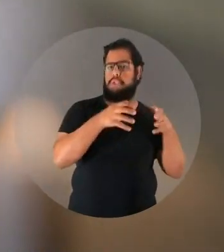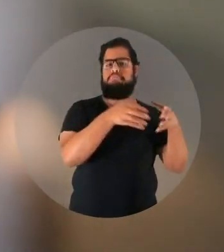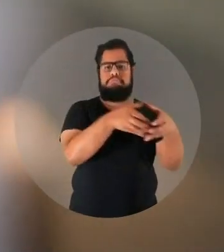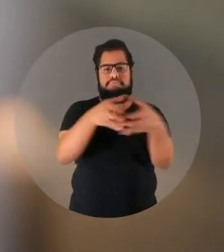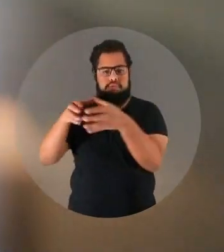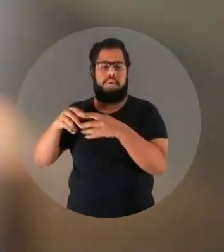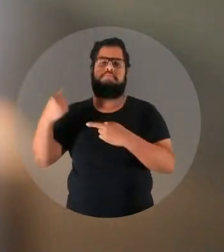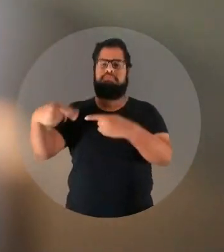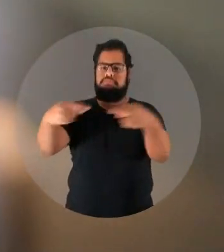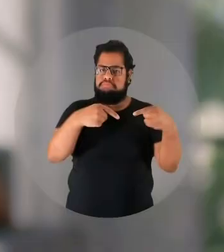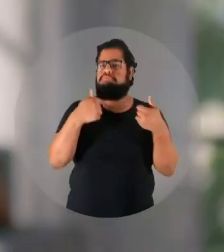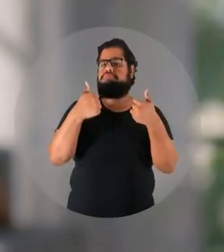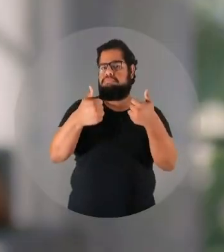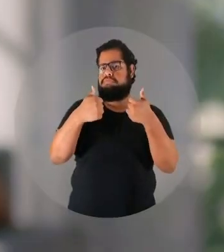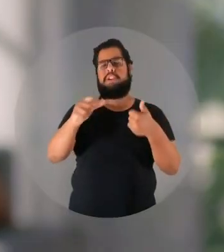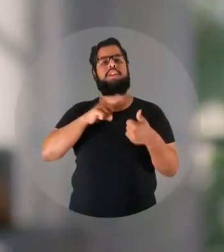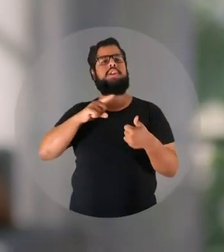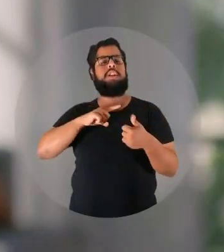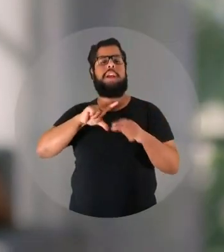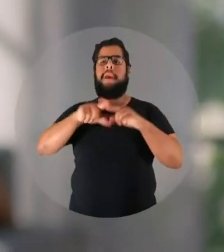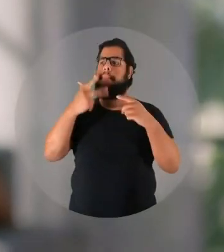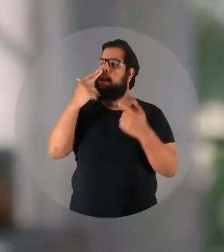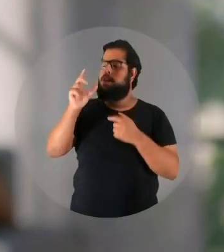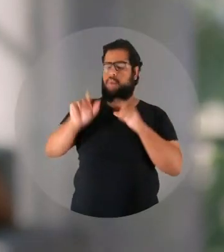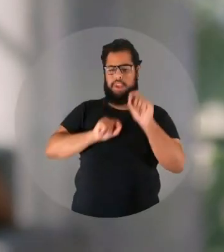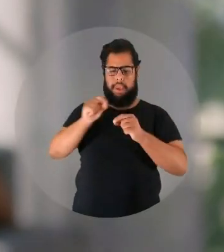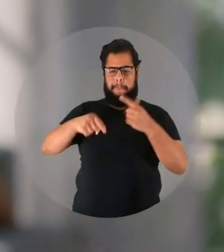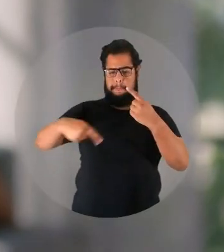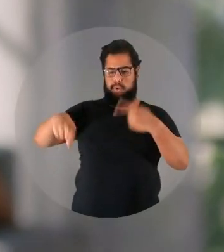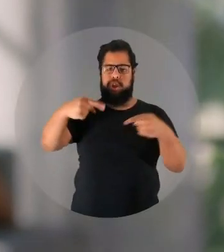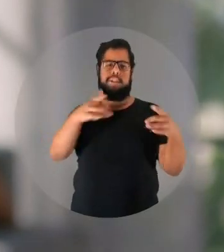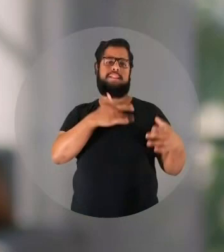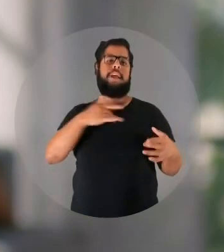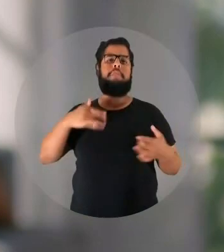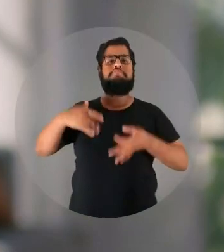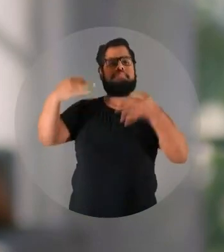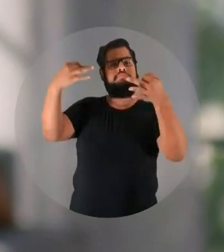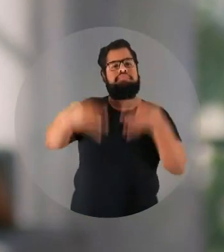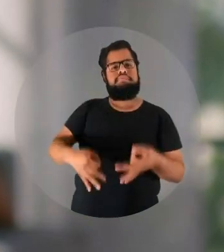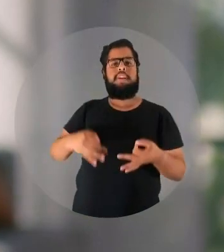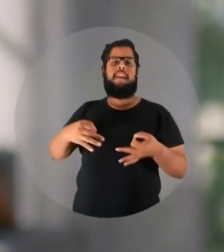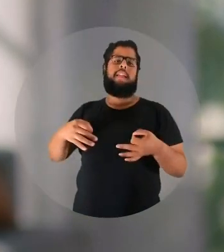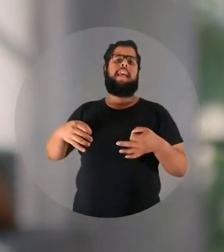você tinha os partidos que brigavam. Ou seja, você substituiu a alegria da